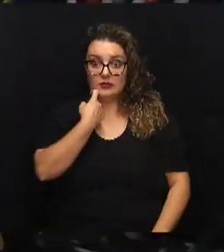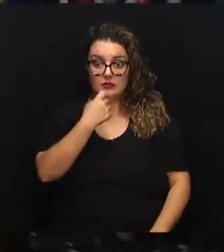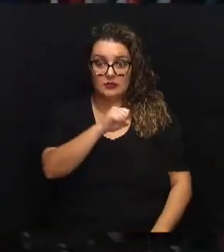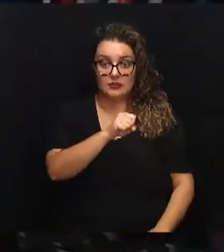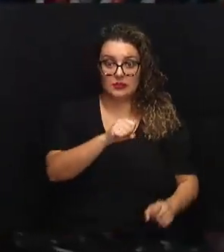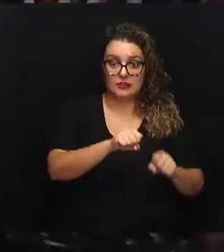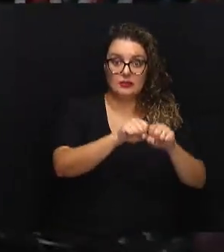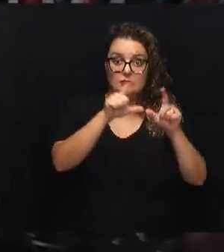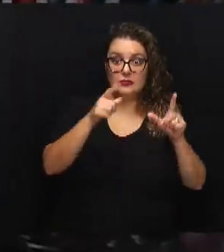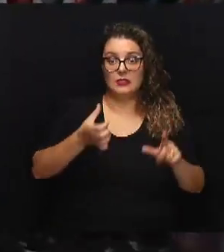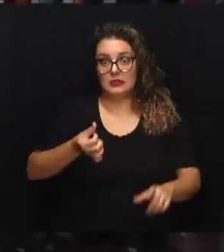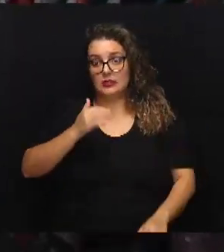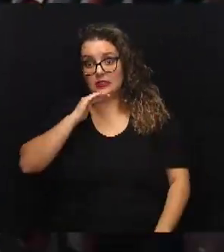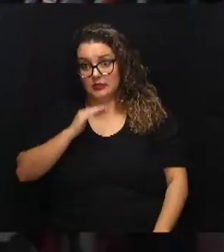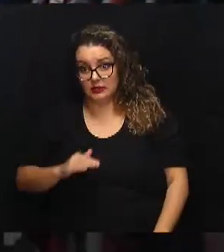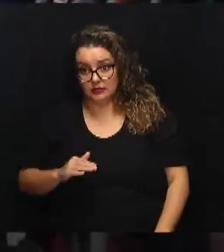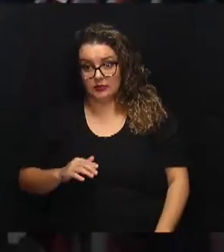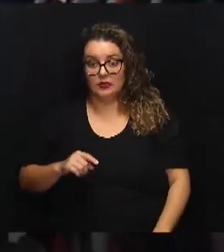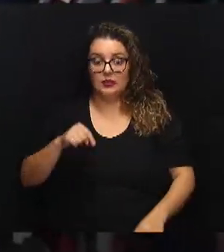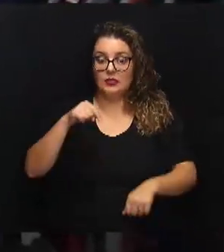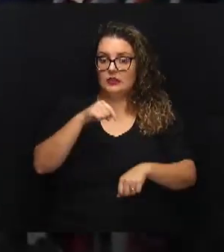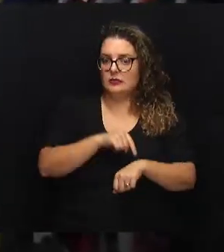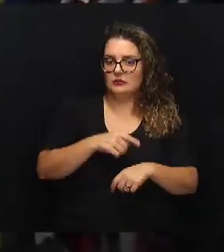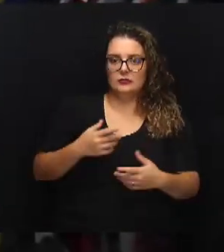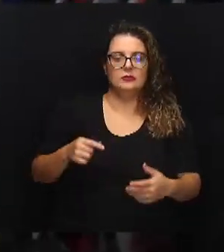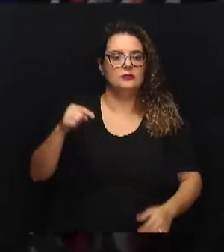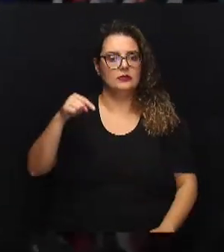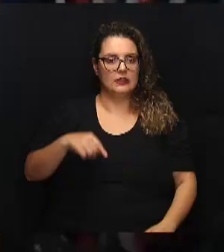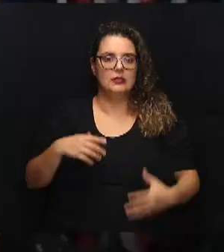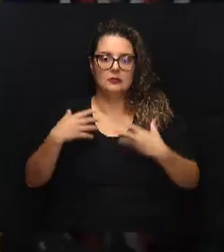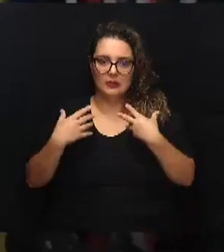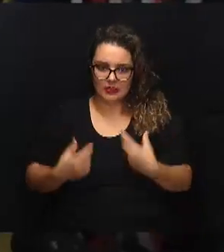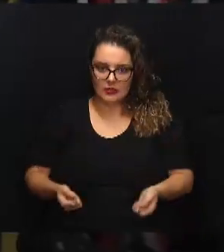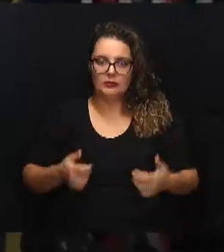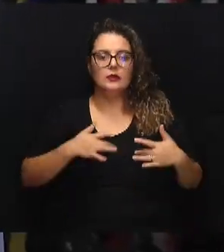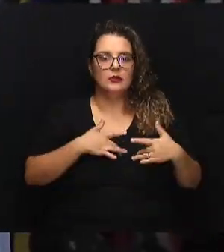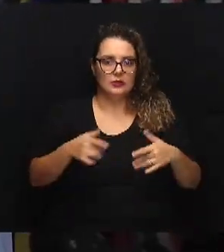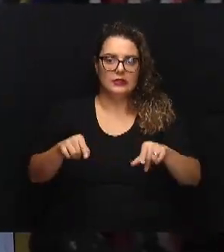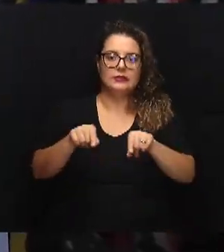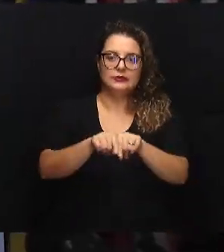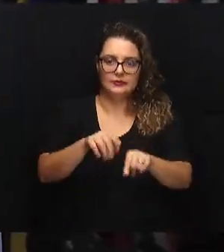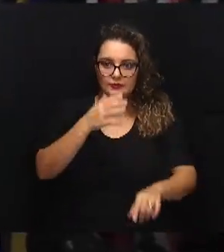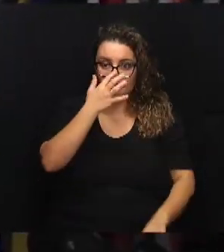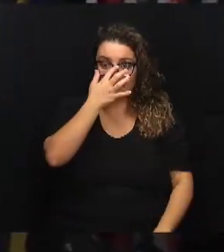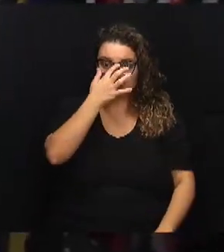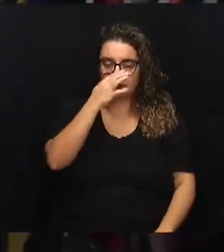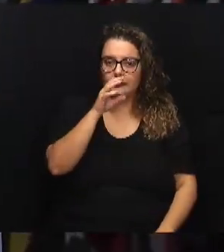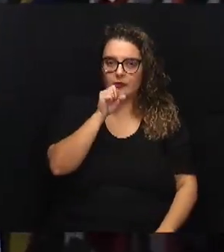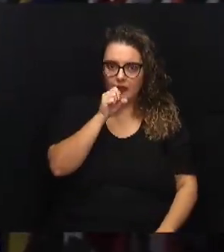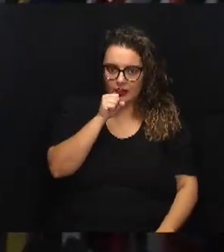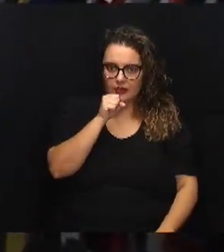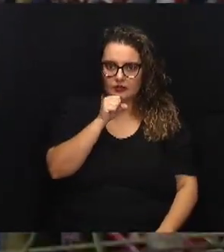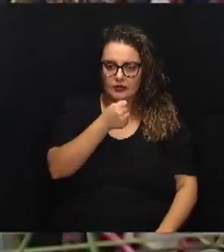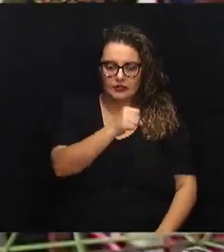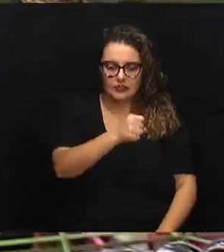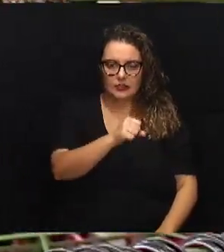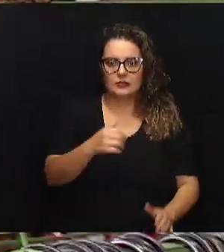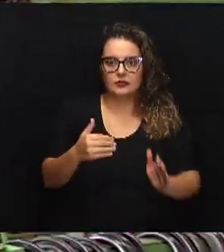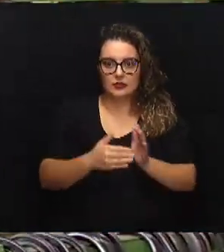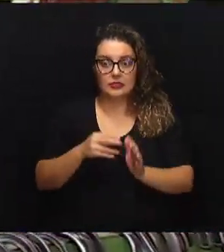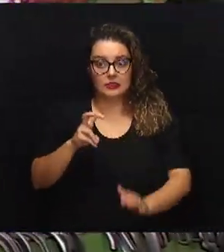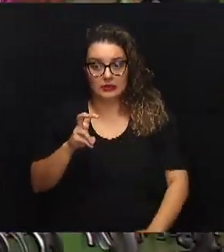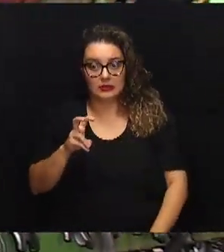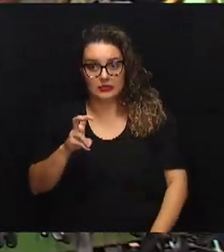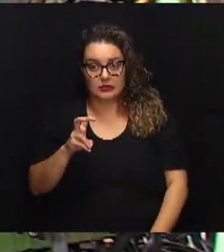6 horas. Dentro desse horário, a gente está aqui também para receber a doação. No sábado, das 8 às 5,